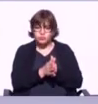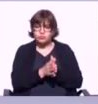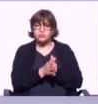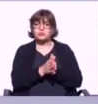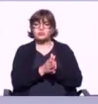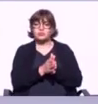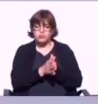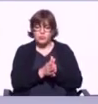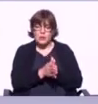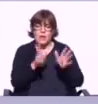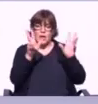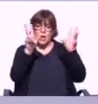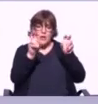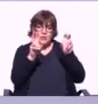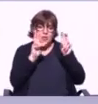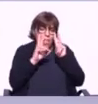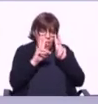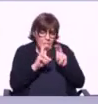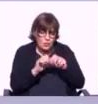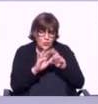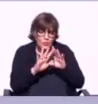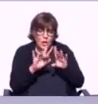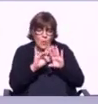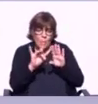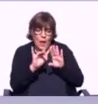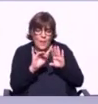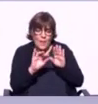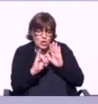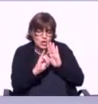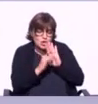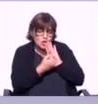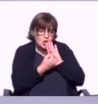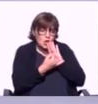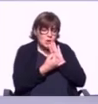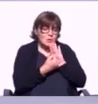ser escamoteado, escondido.